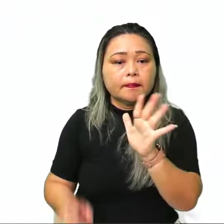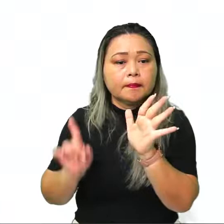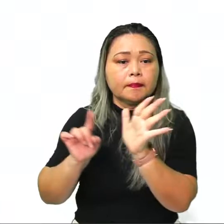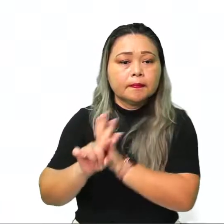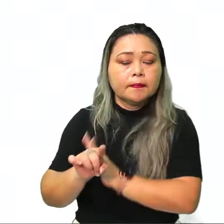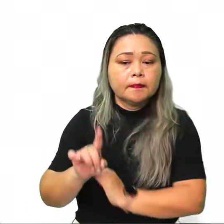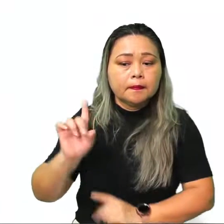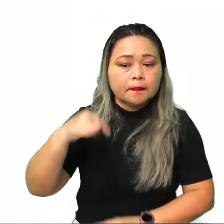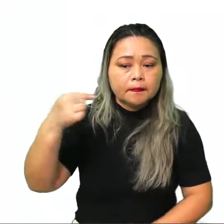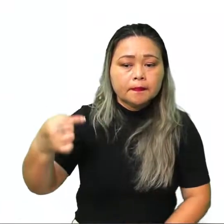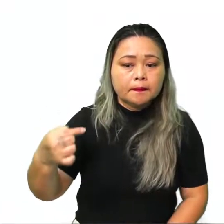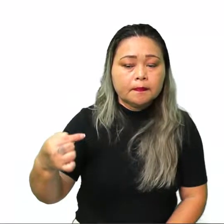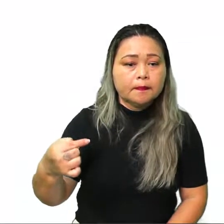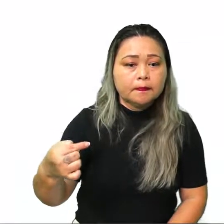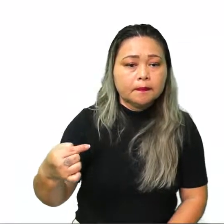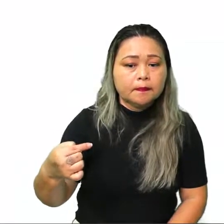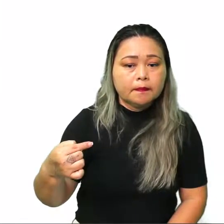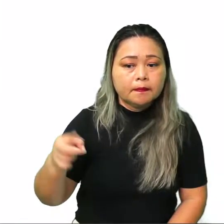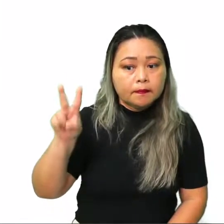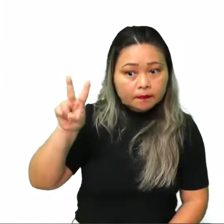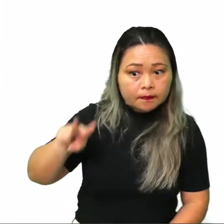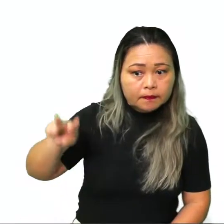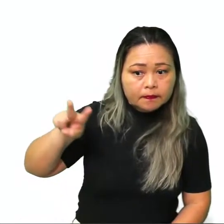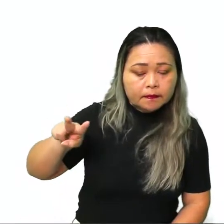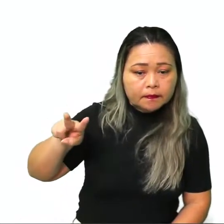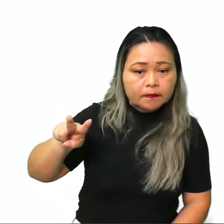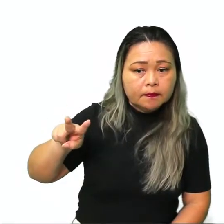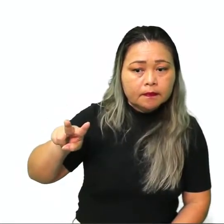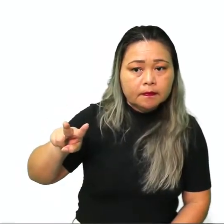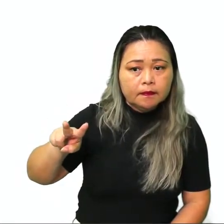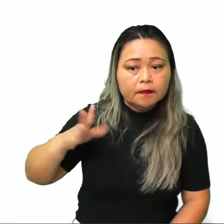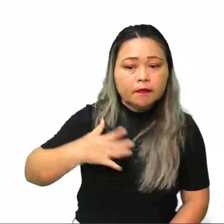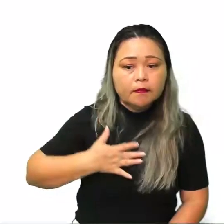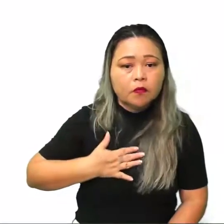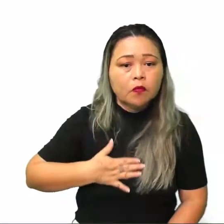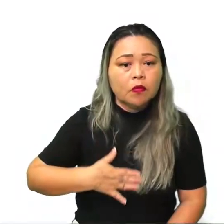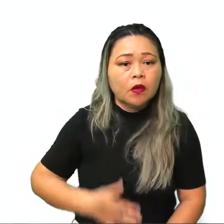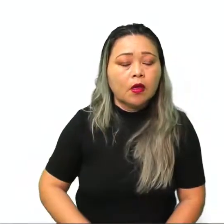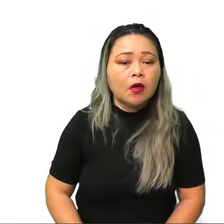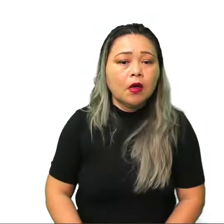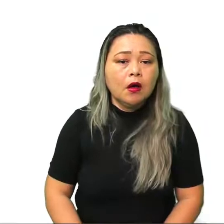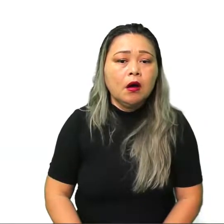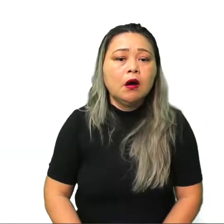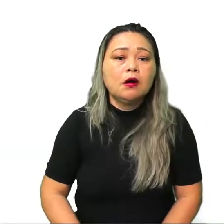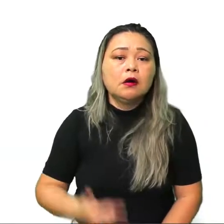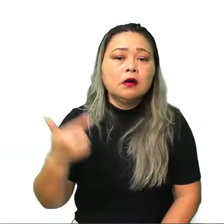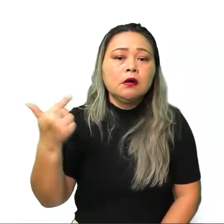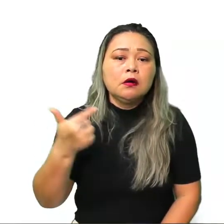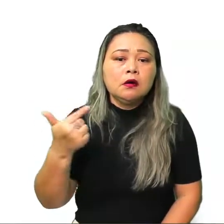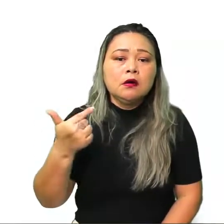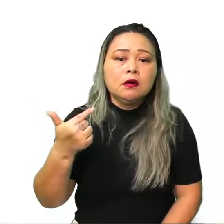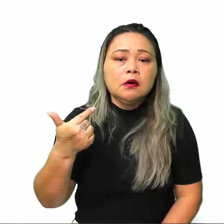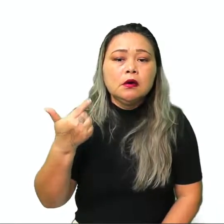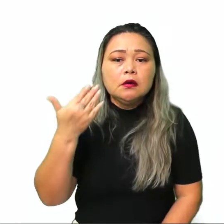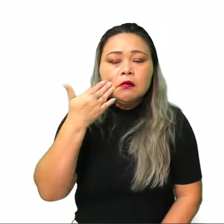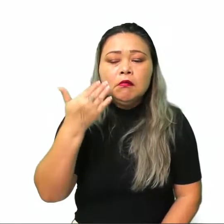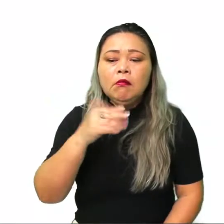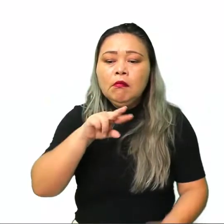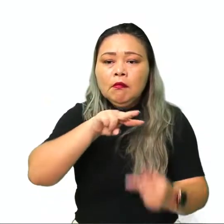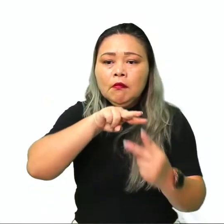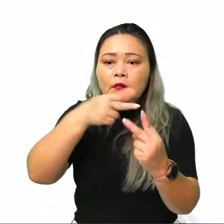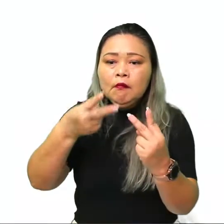Próximo. Deu para dar uma olhada, né? Ajustada, galera? Tranquilo. 2. Uma